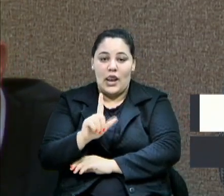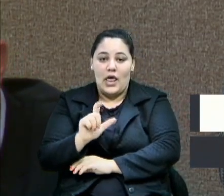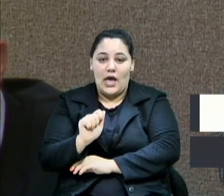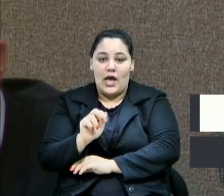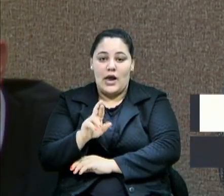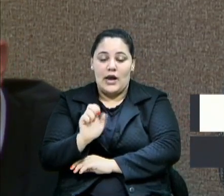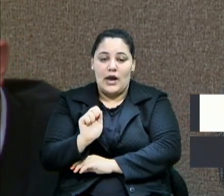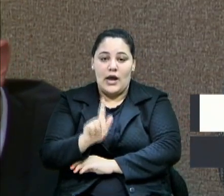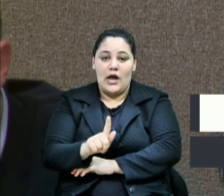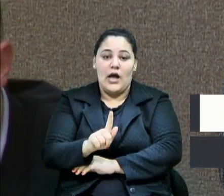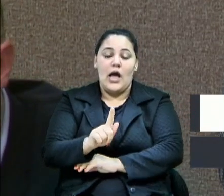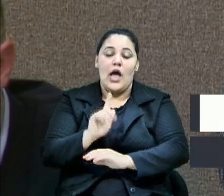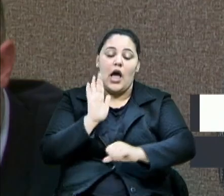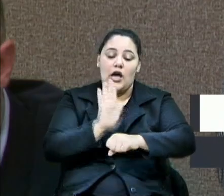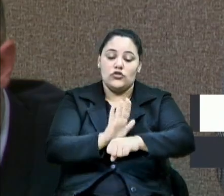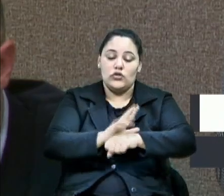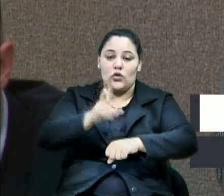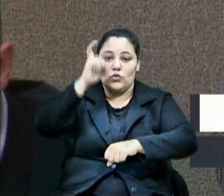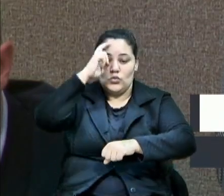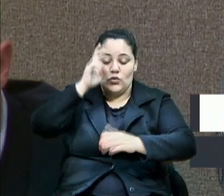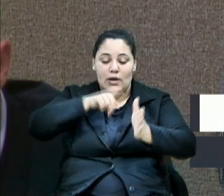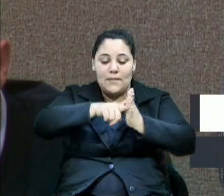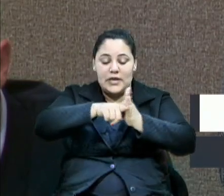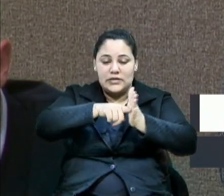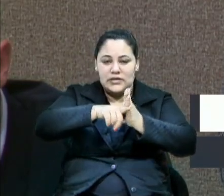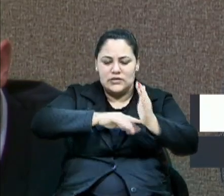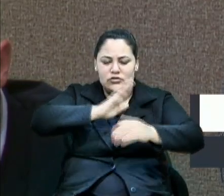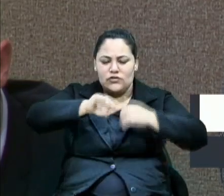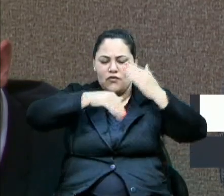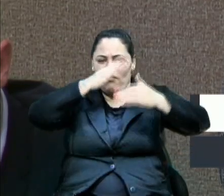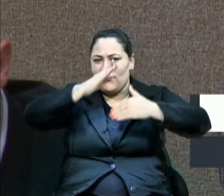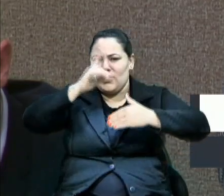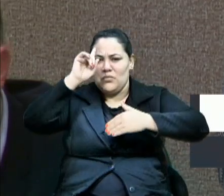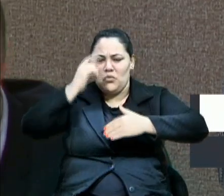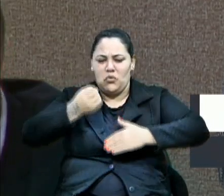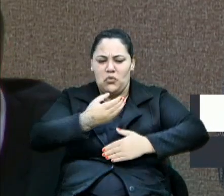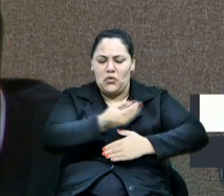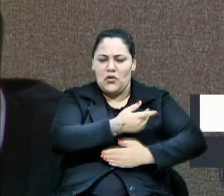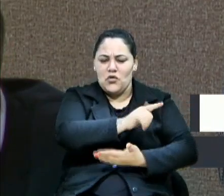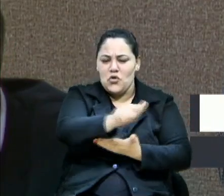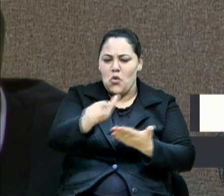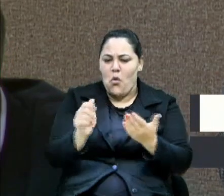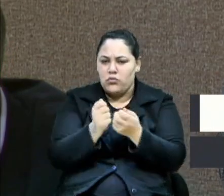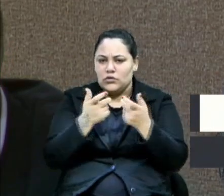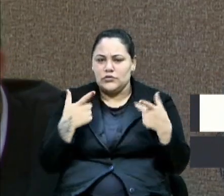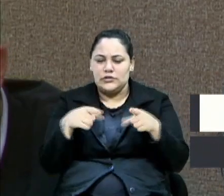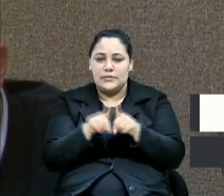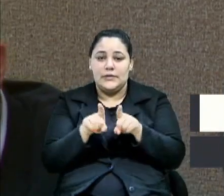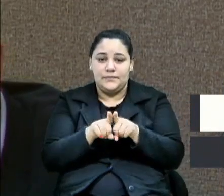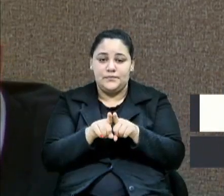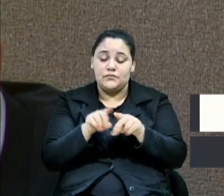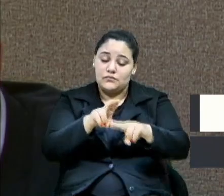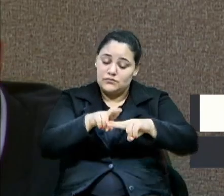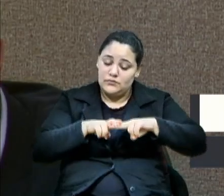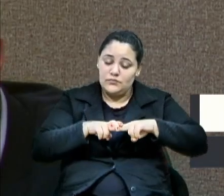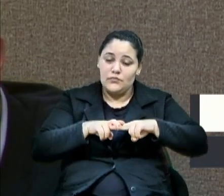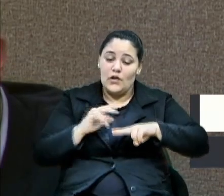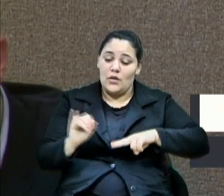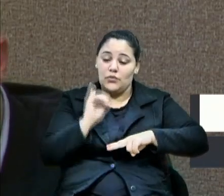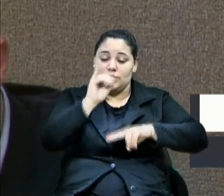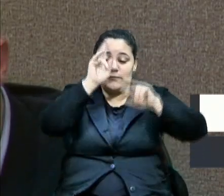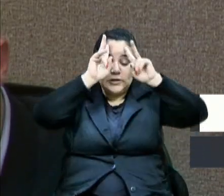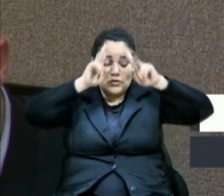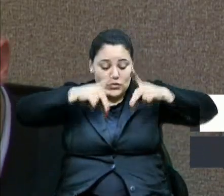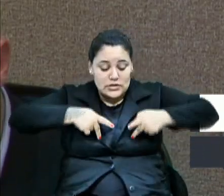cultura, a pesquisa, o desenvolvimento, a inovação, entre outros. Neste sentido, faz importante reconhecer